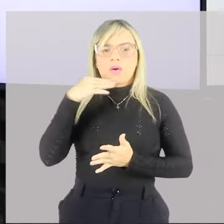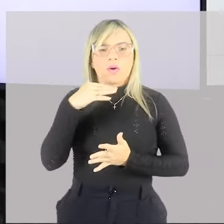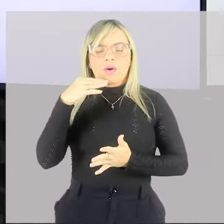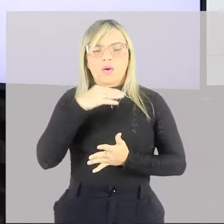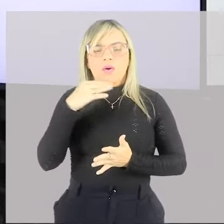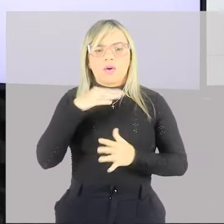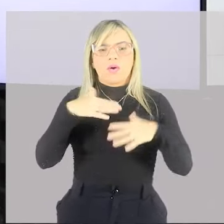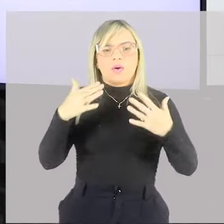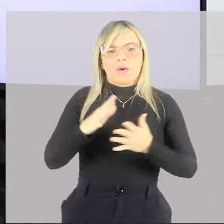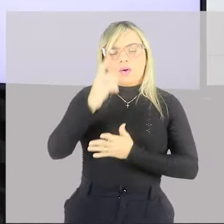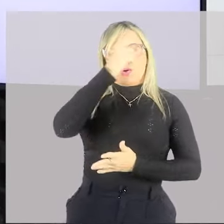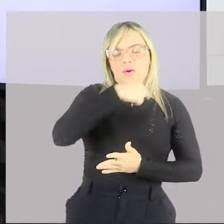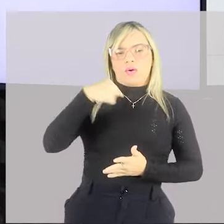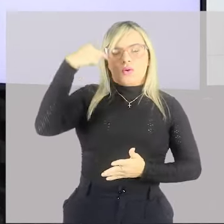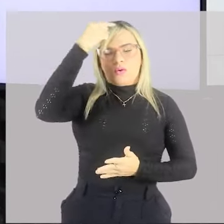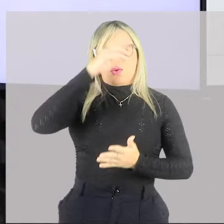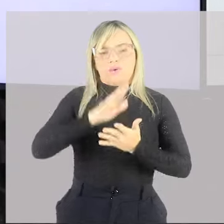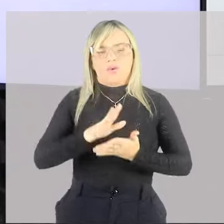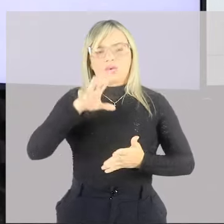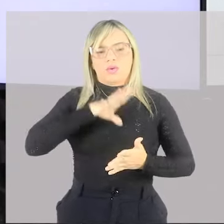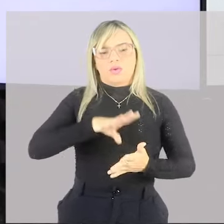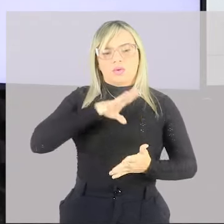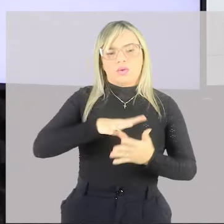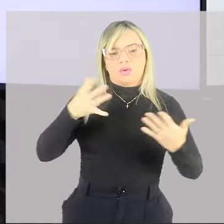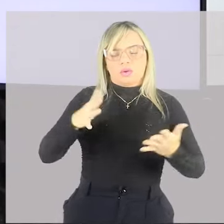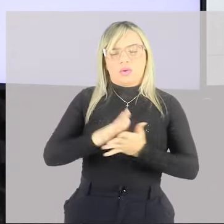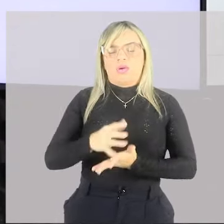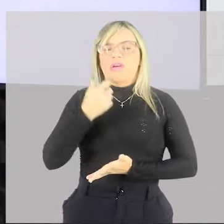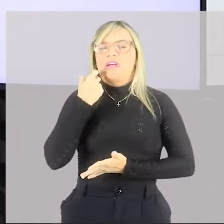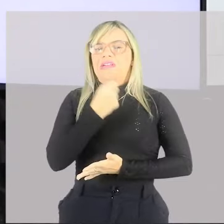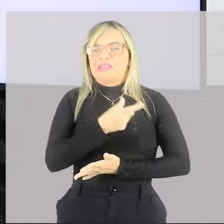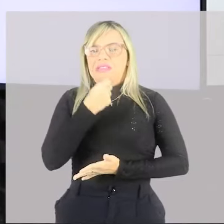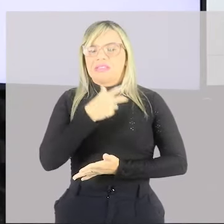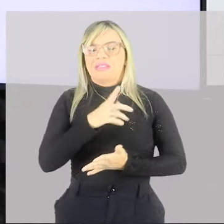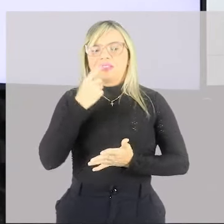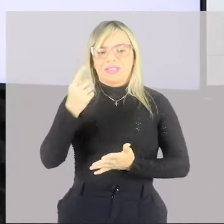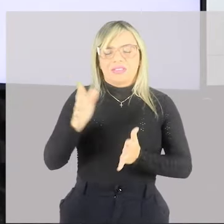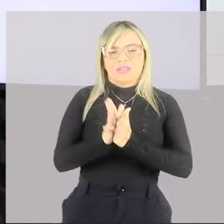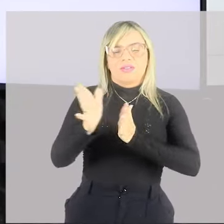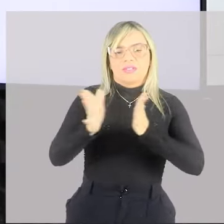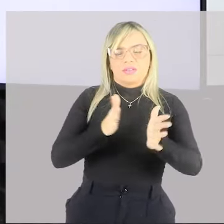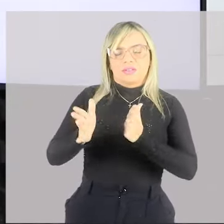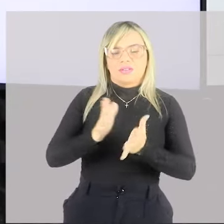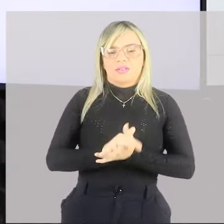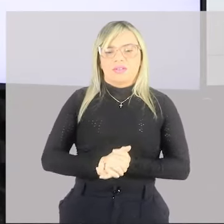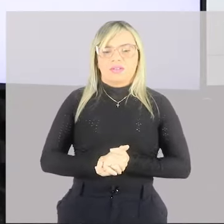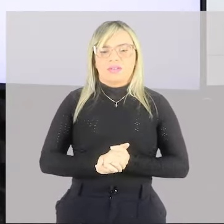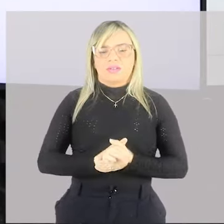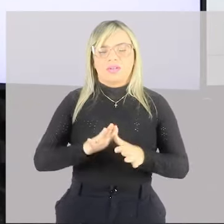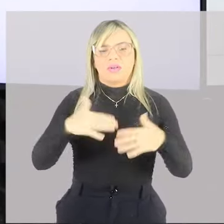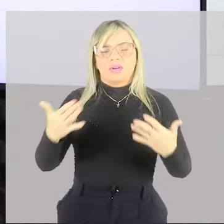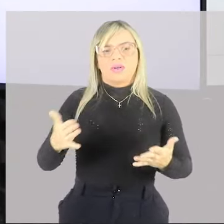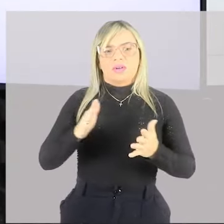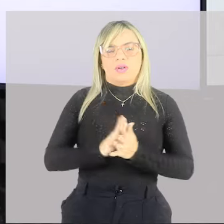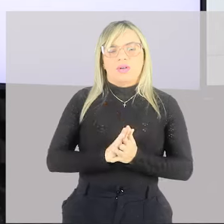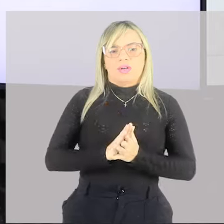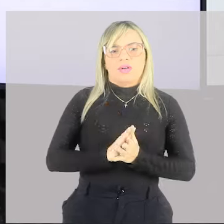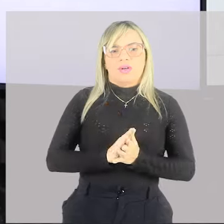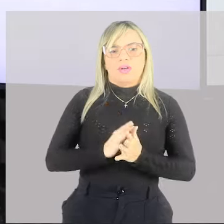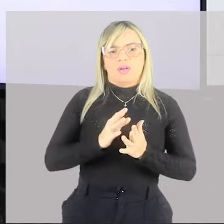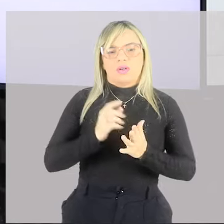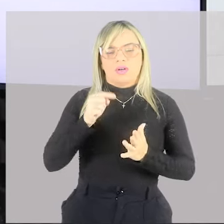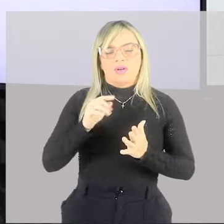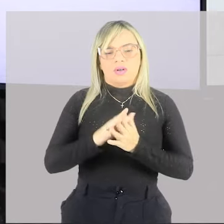dos dos rostos dos portugueses com um tom de ironia que era pertinente a ele né mas a maioria do do do das